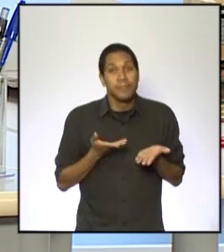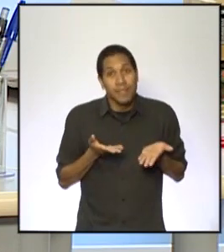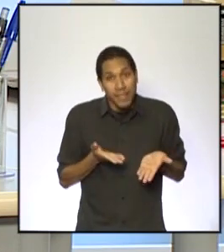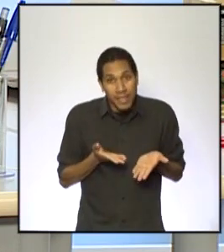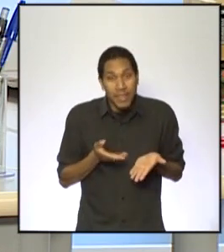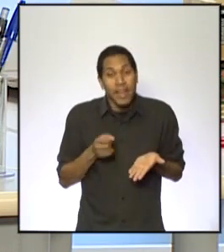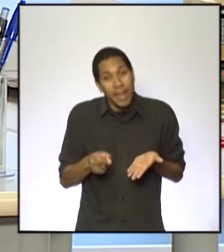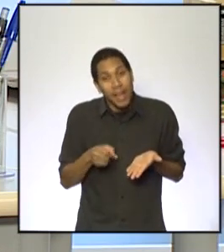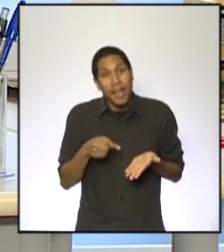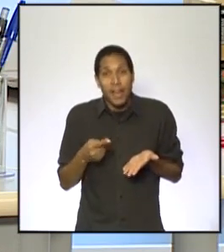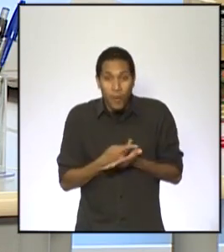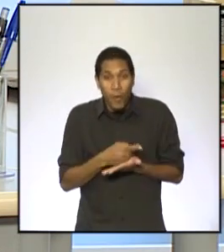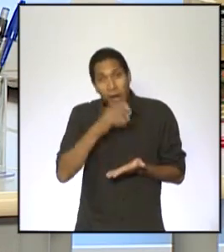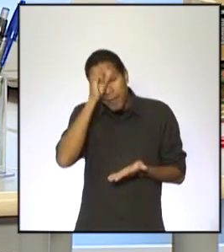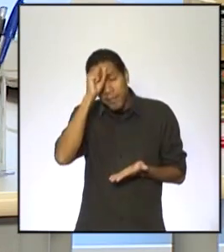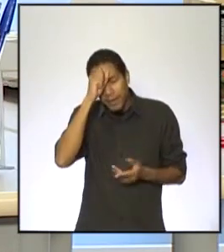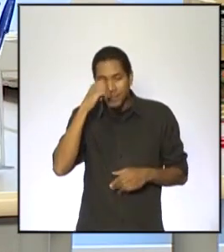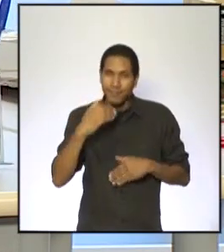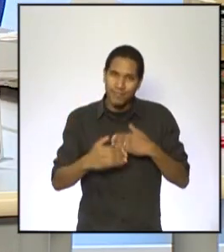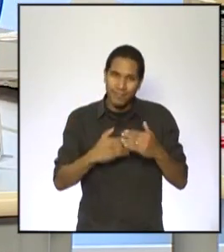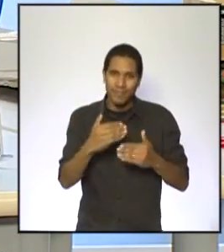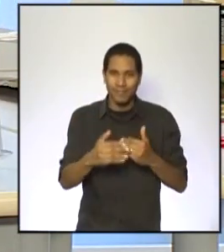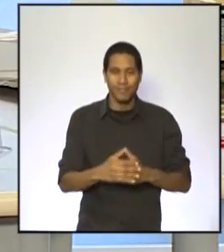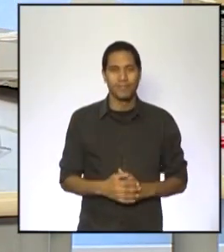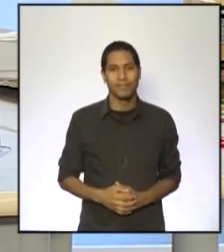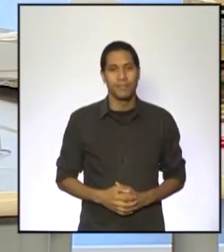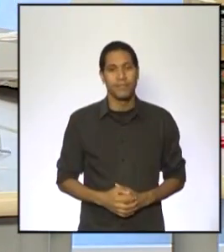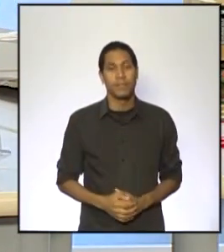que nós aprendemos. E eu também